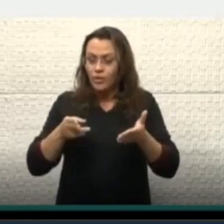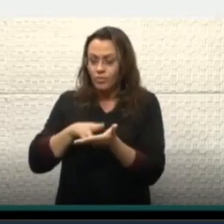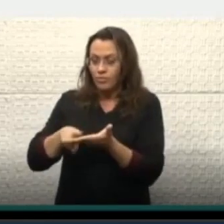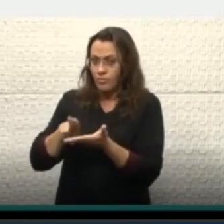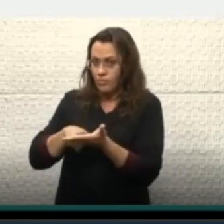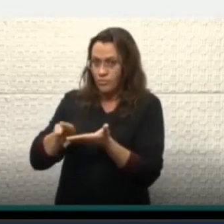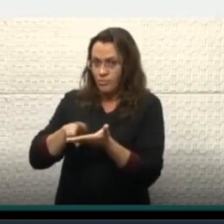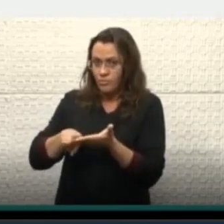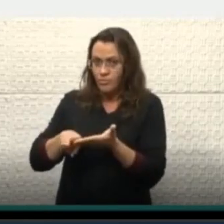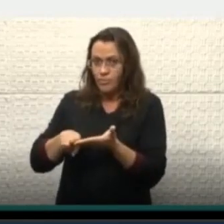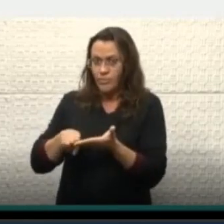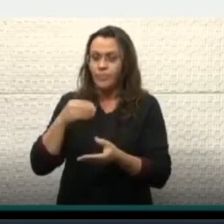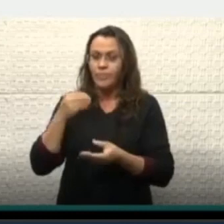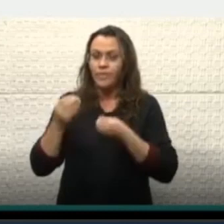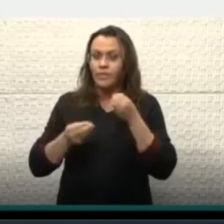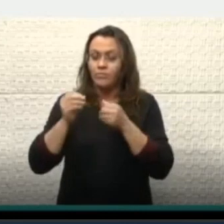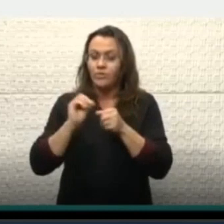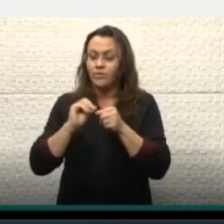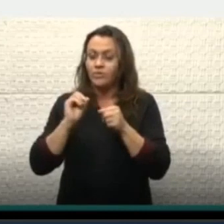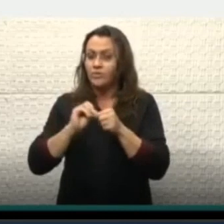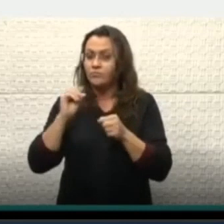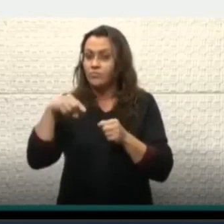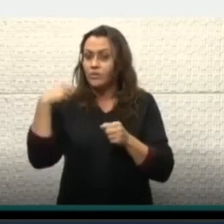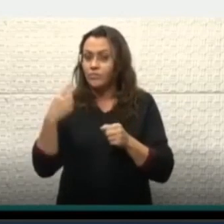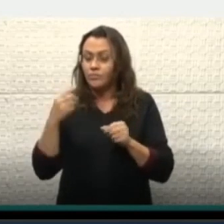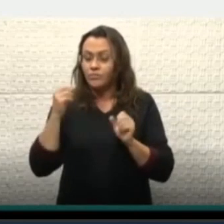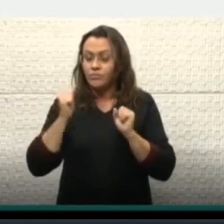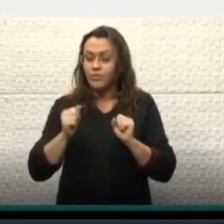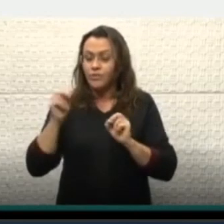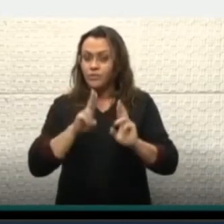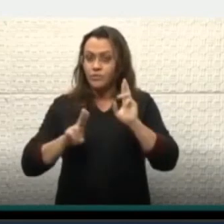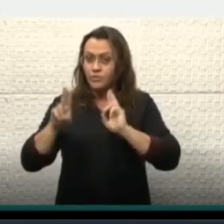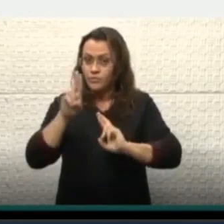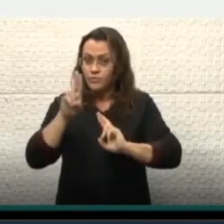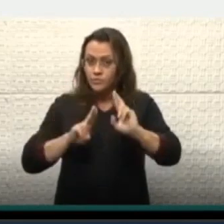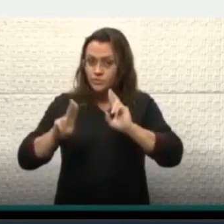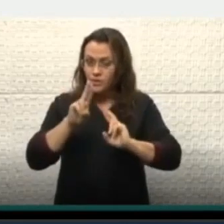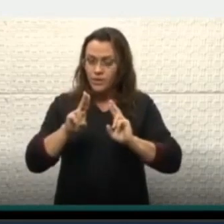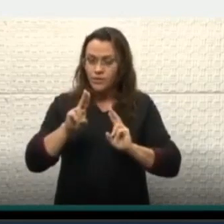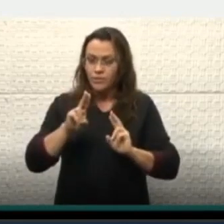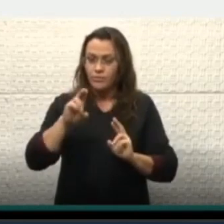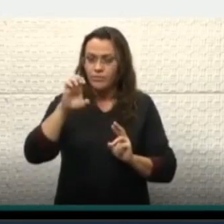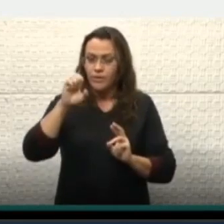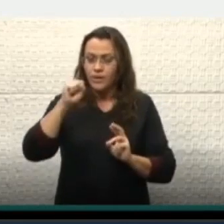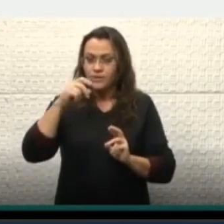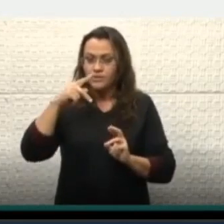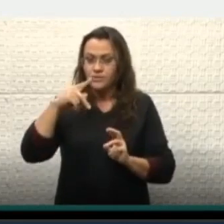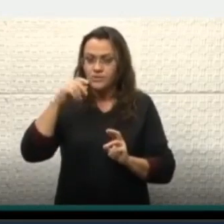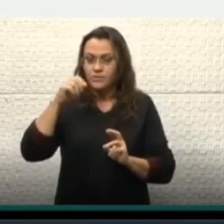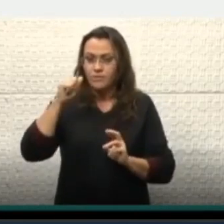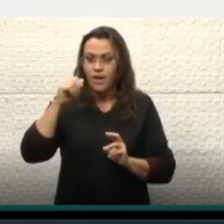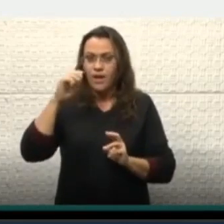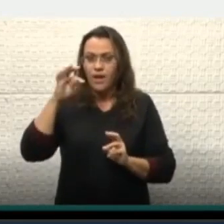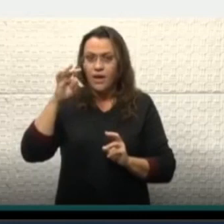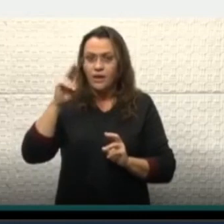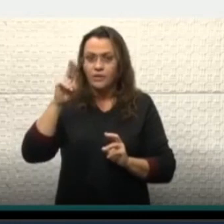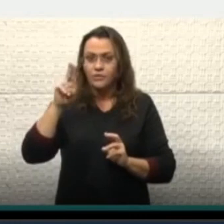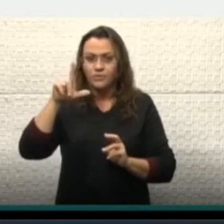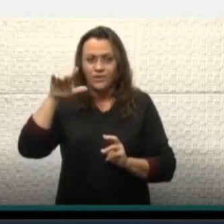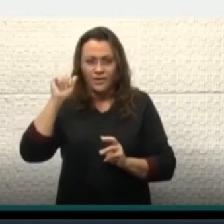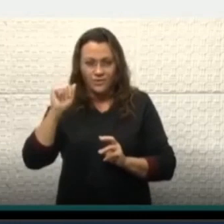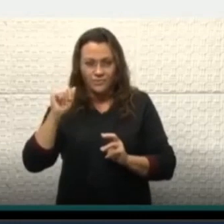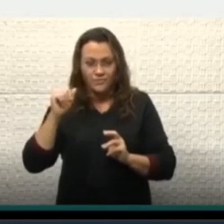lâmina. Como é que nós fazemos esse procedimento? Nós podemos utilizar uma espátula, então uma espátula, aquela mesma